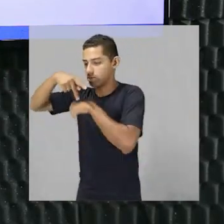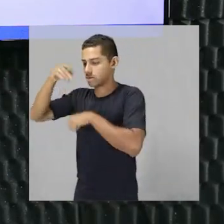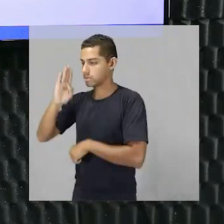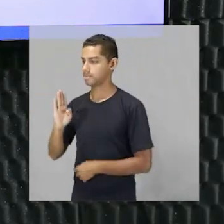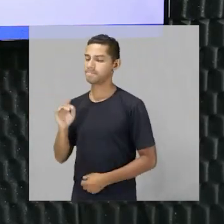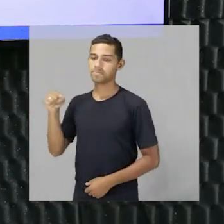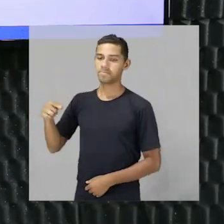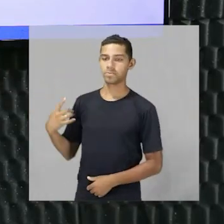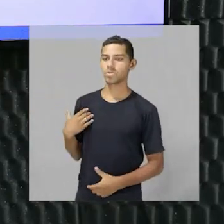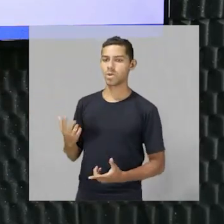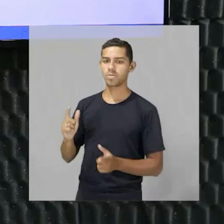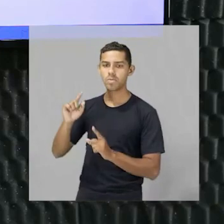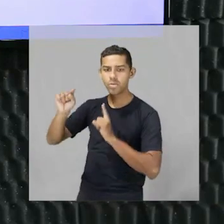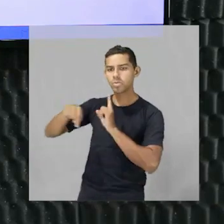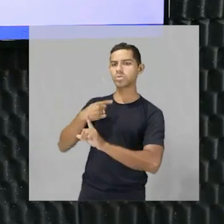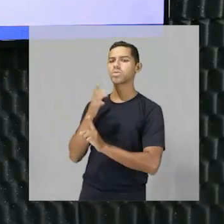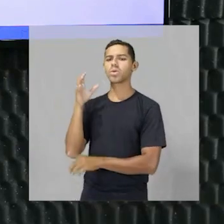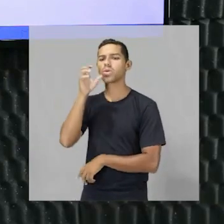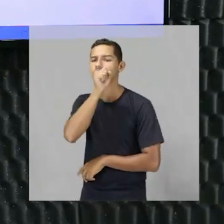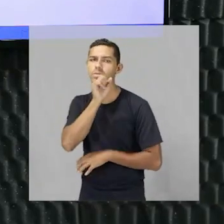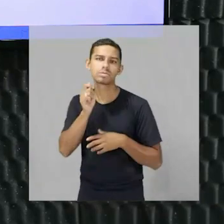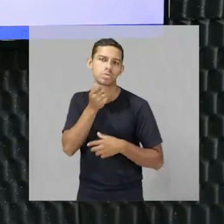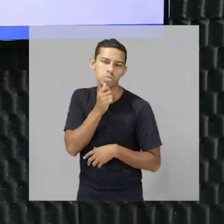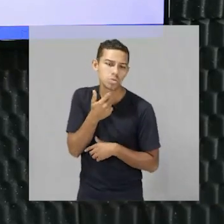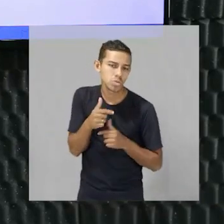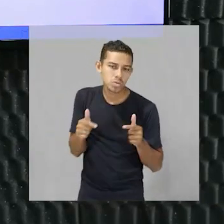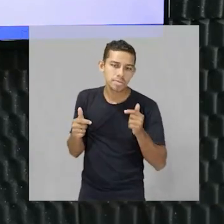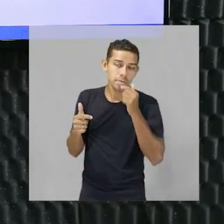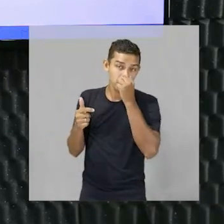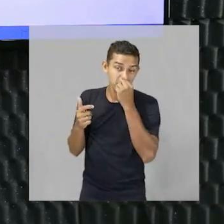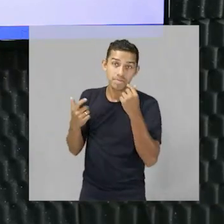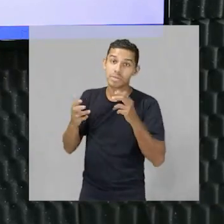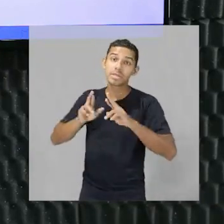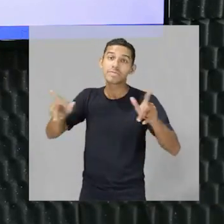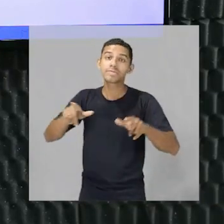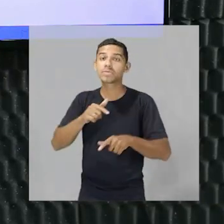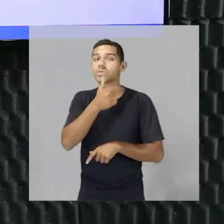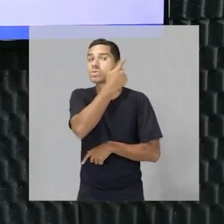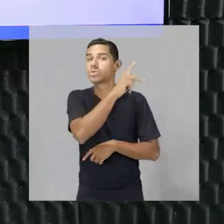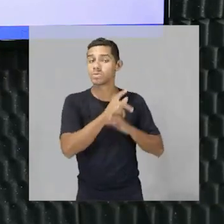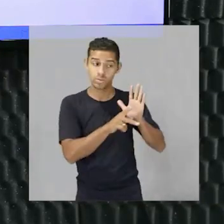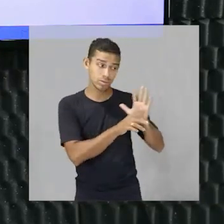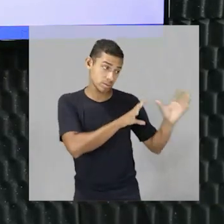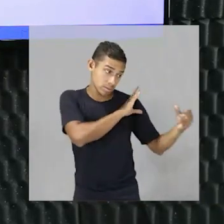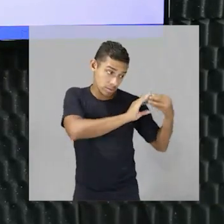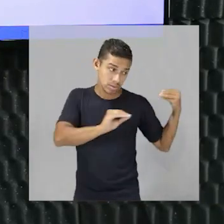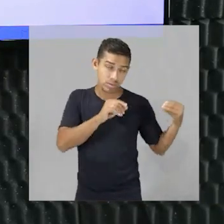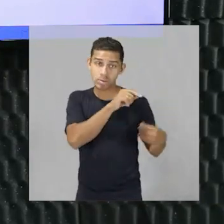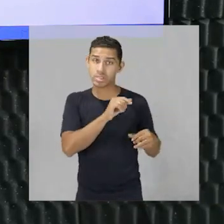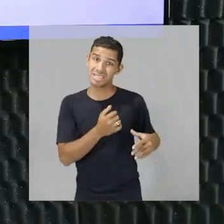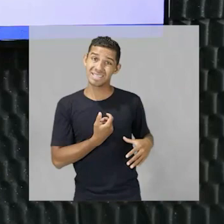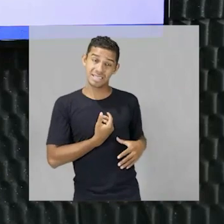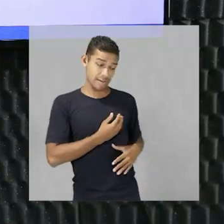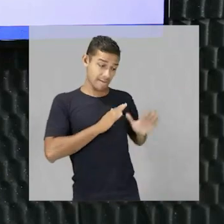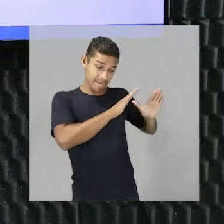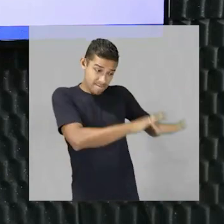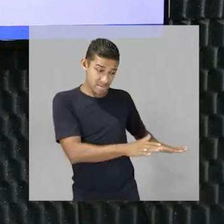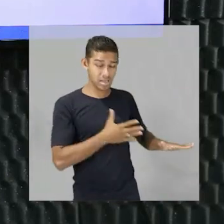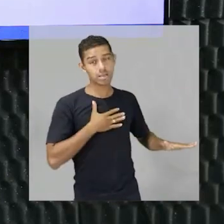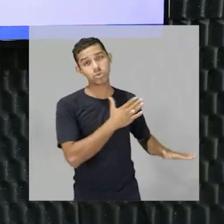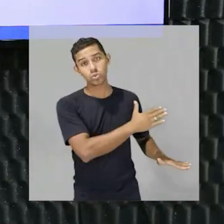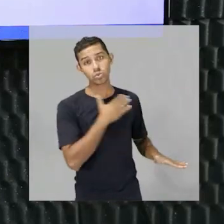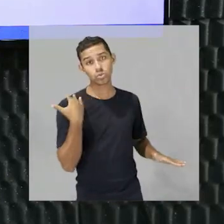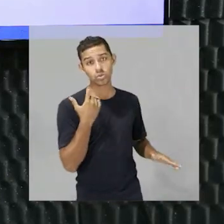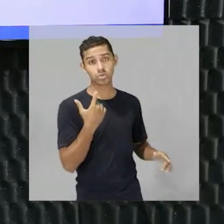uma ameaça imediata, né, à sua vida ali, diferentemente do refugiado. Esse ali está fugindo, ou seja, se ficar no seu país, ele corre um